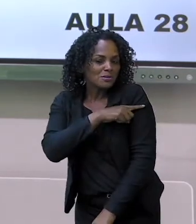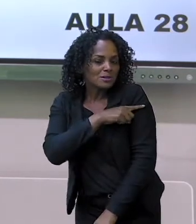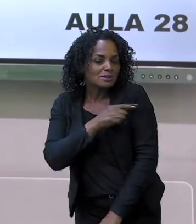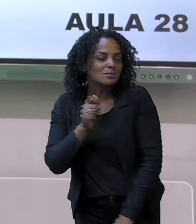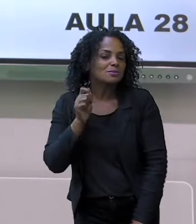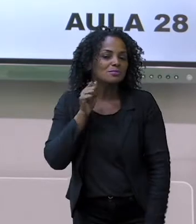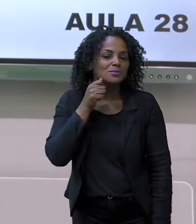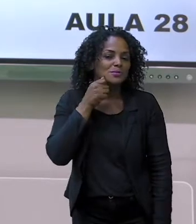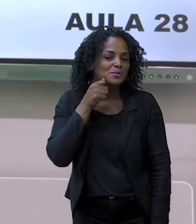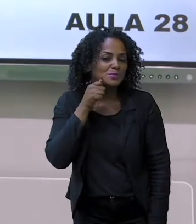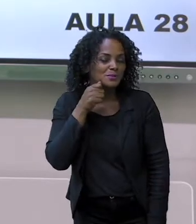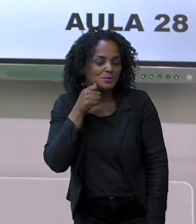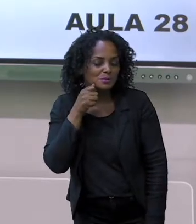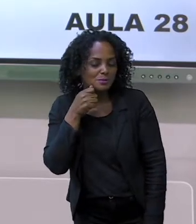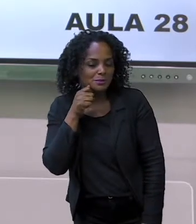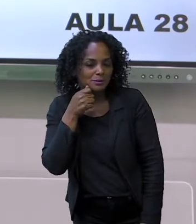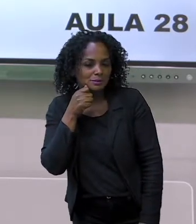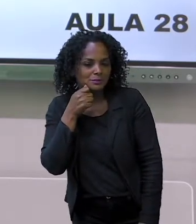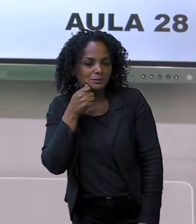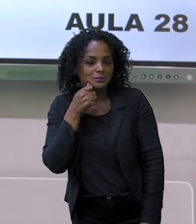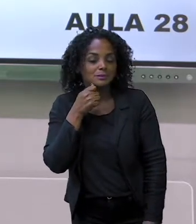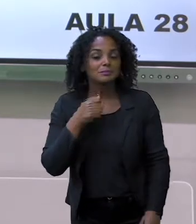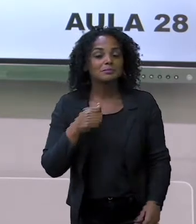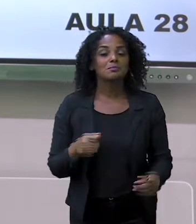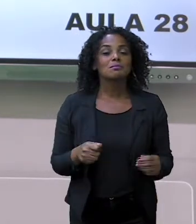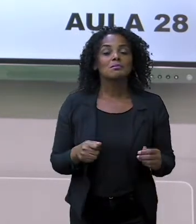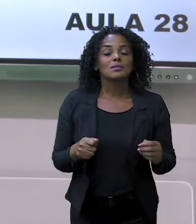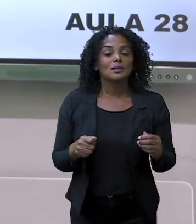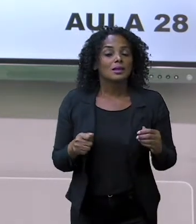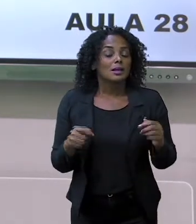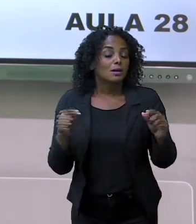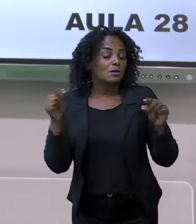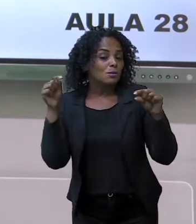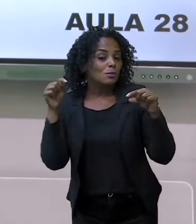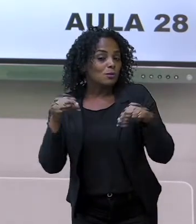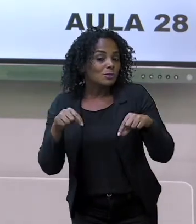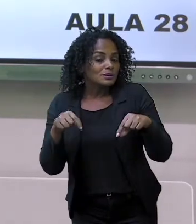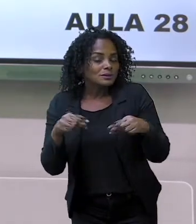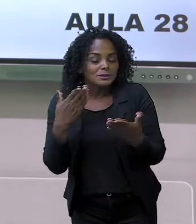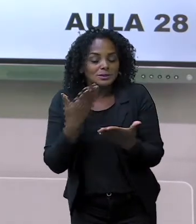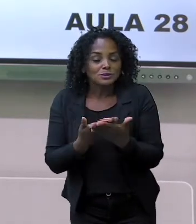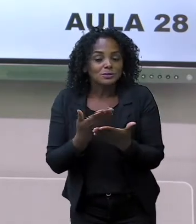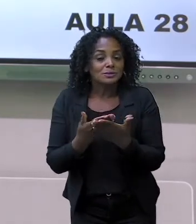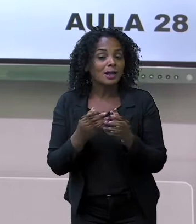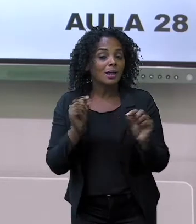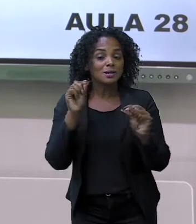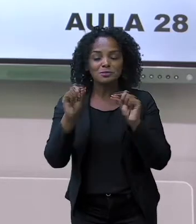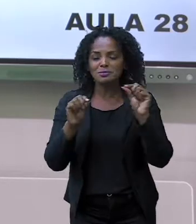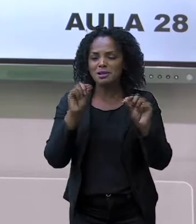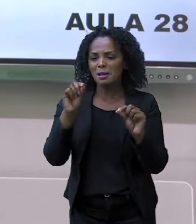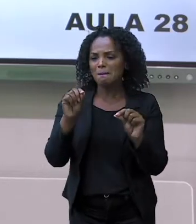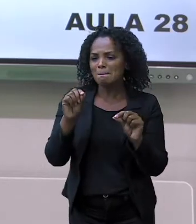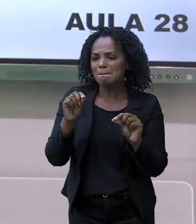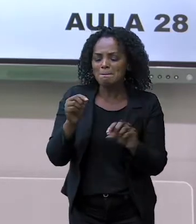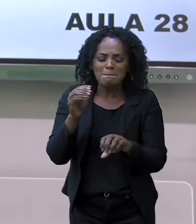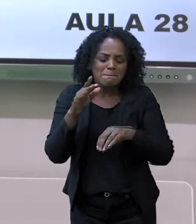da Rede Municipal de Educação de Governador Valadares. Estaremos trabalhando componente curricular